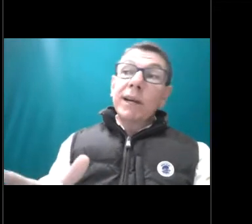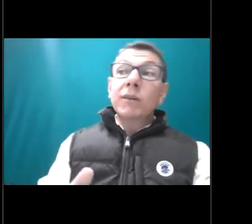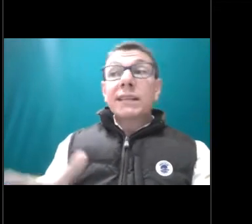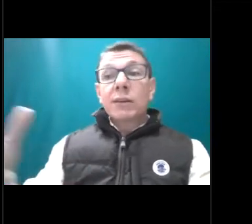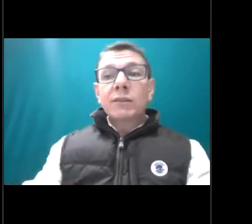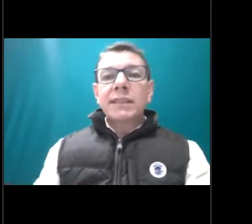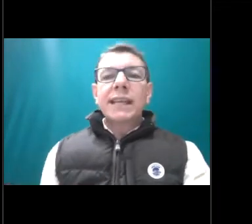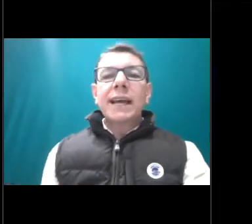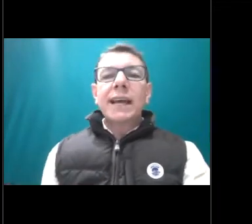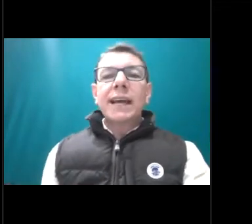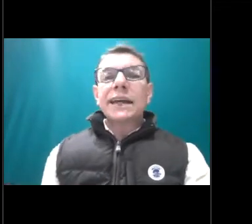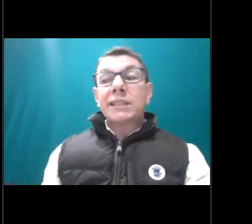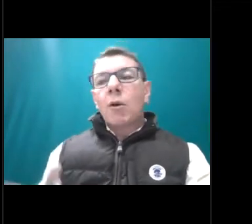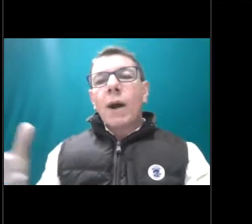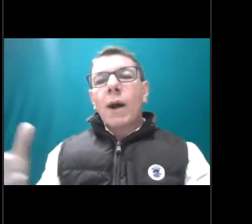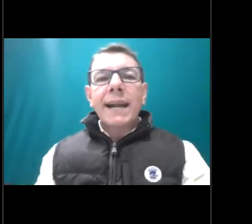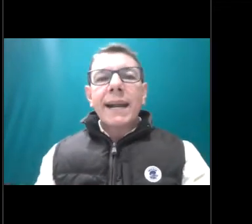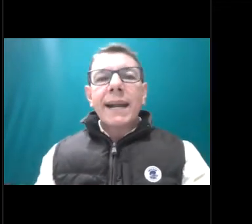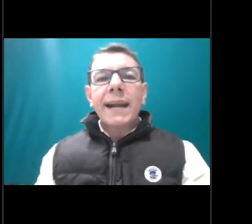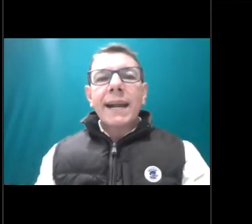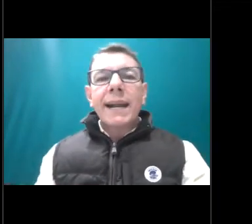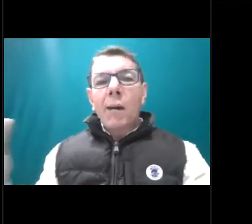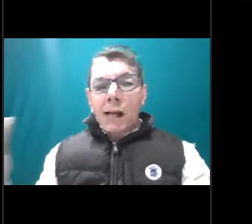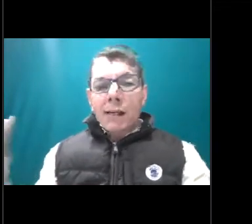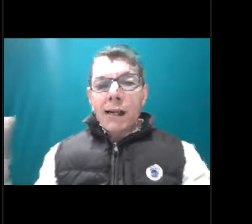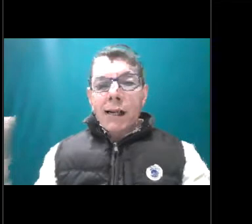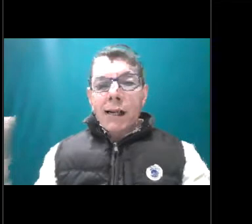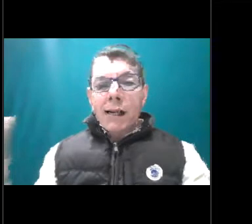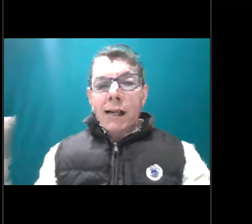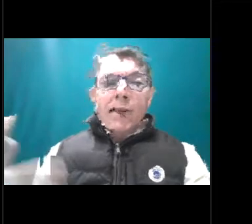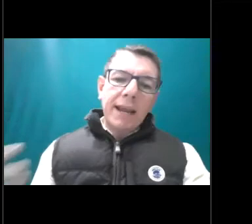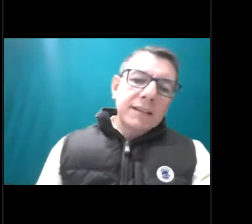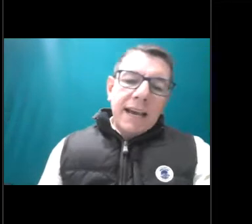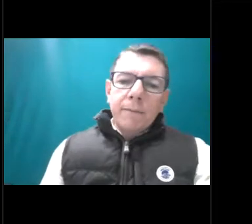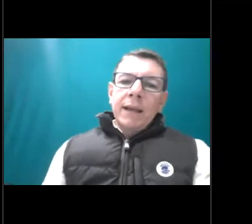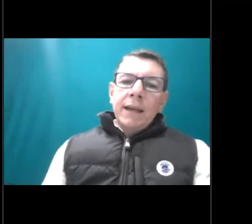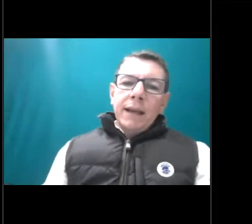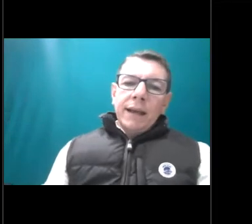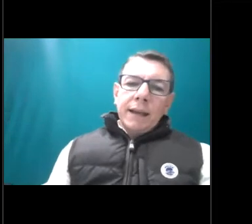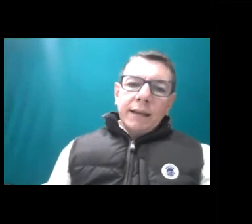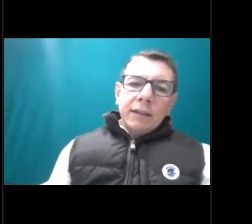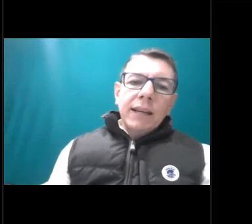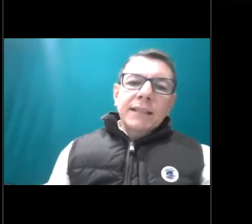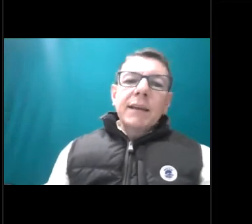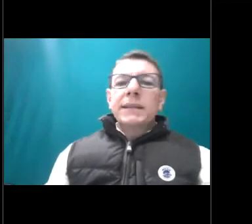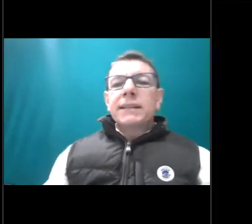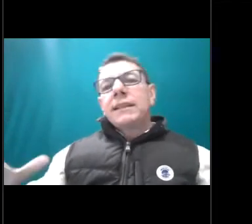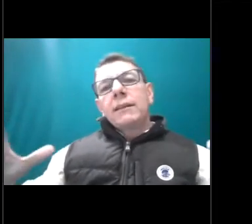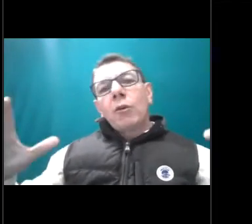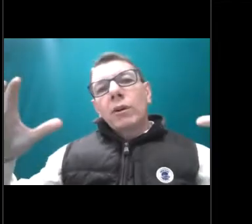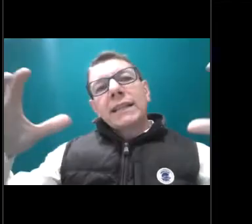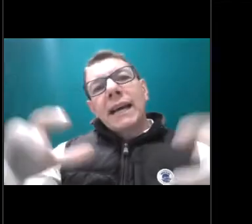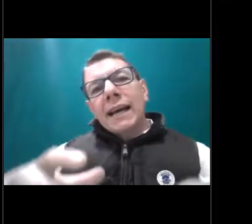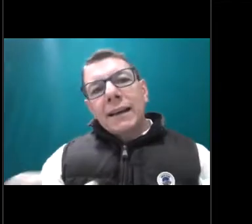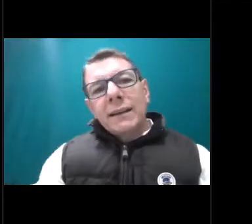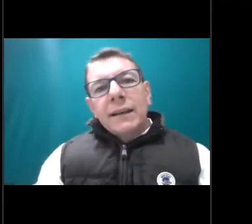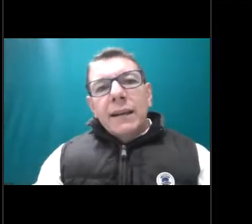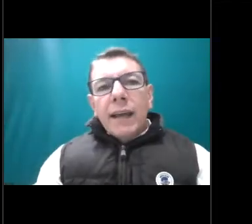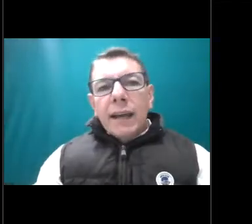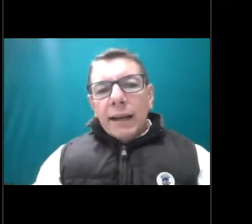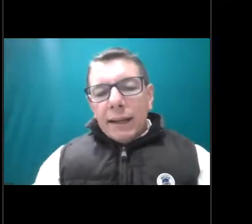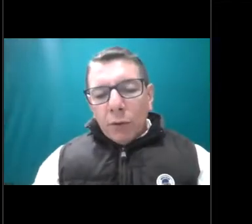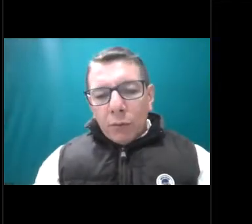Geralmente isso pode acontecer quando você guarda a manta, né? Como ela é reutilizável. Então, quer dizer, mas